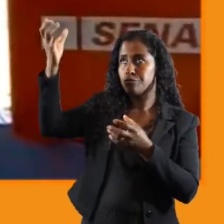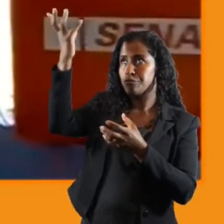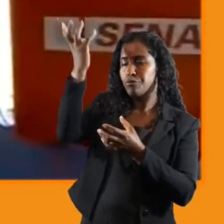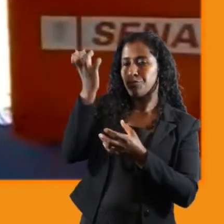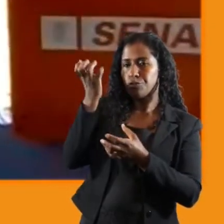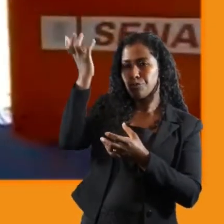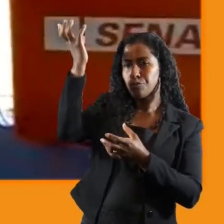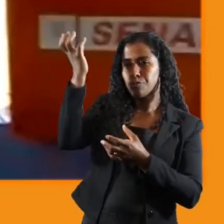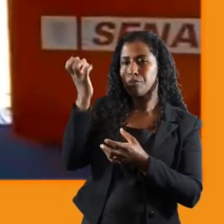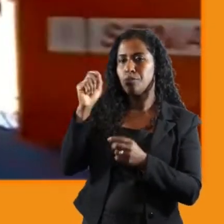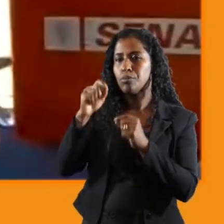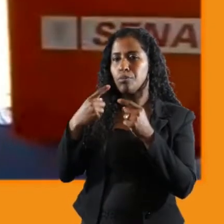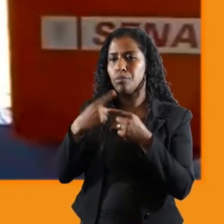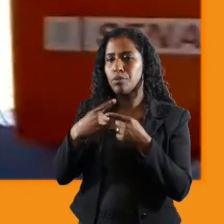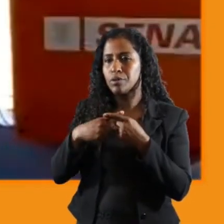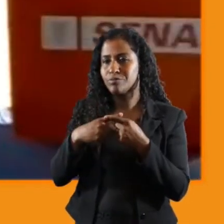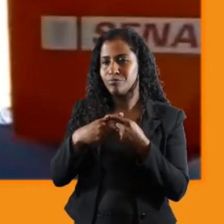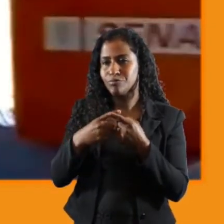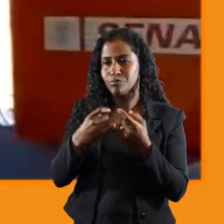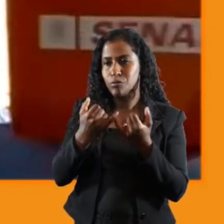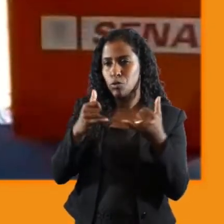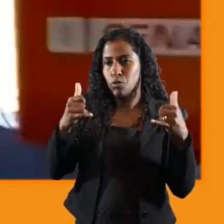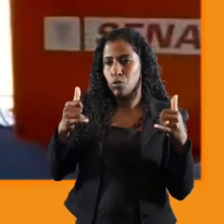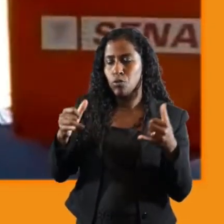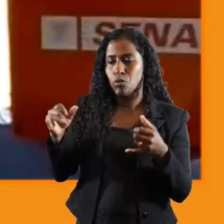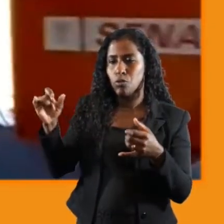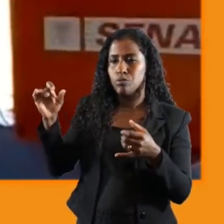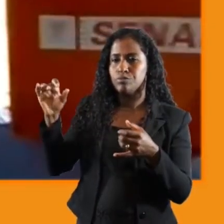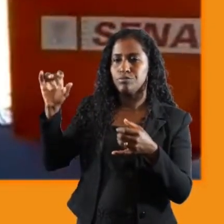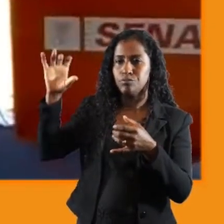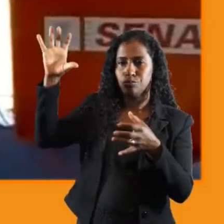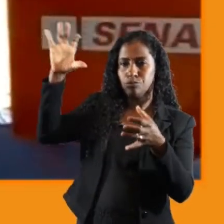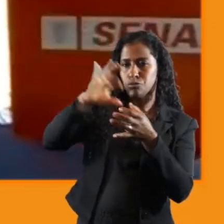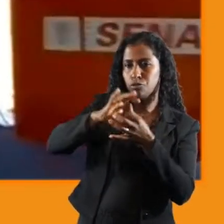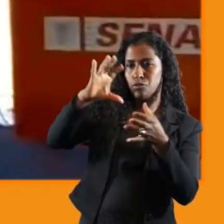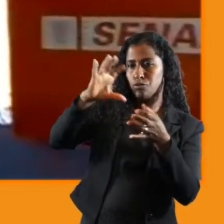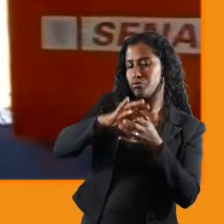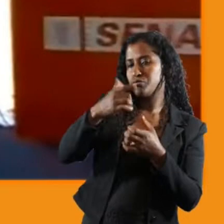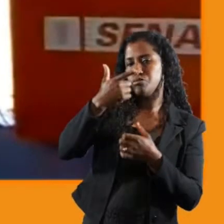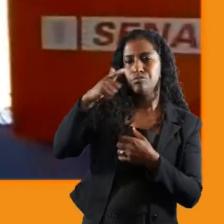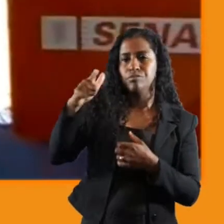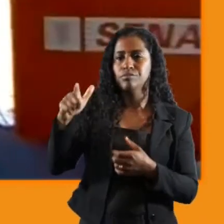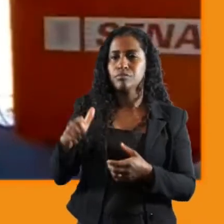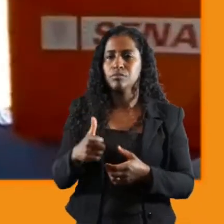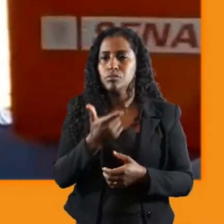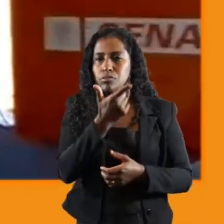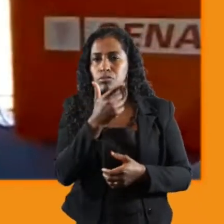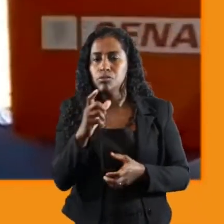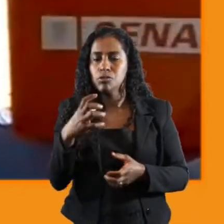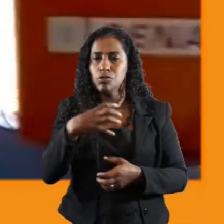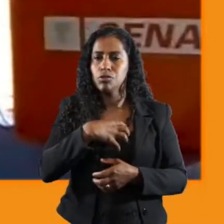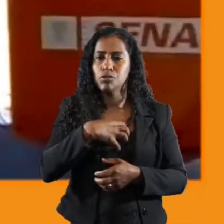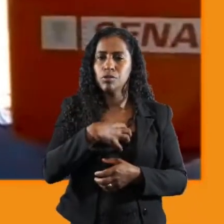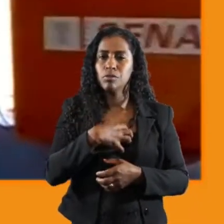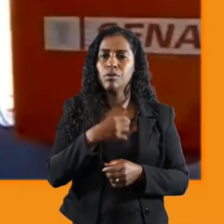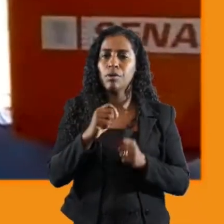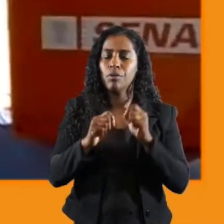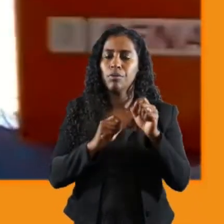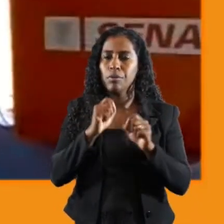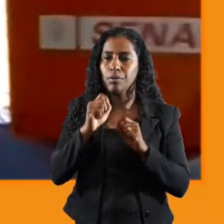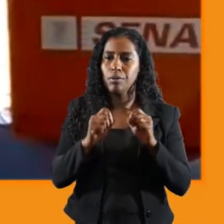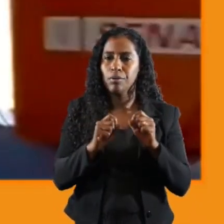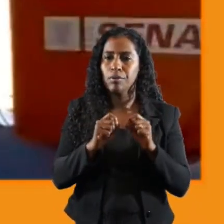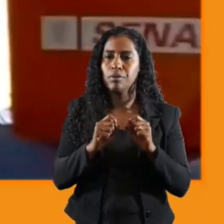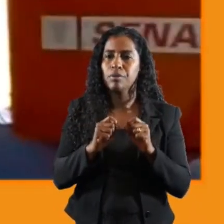off-grid porque ela é desconectada da rede elétrica convencional. Outra aplicação é a alimentação de sistemas de